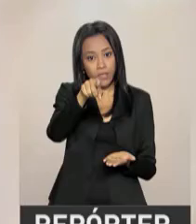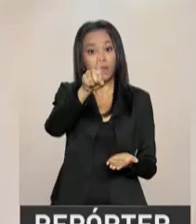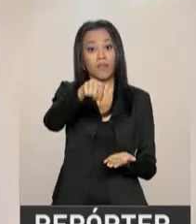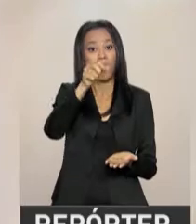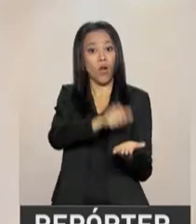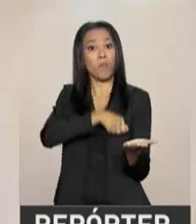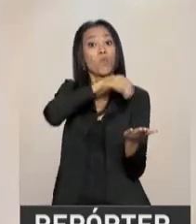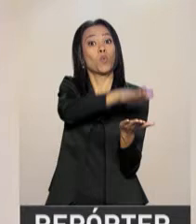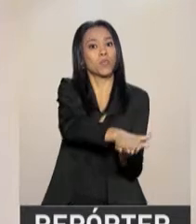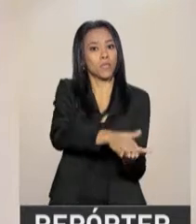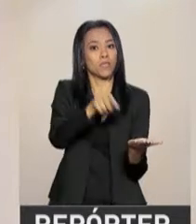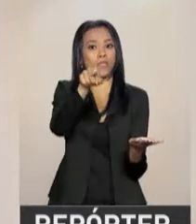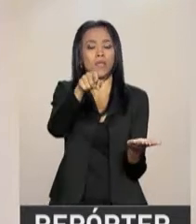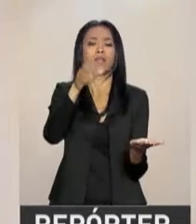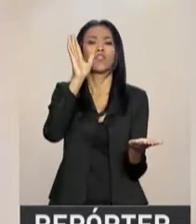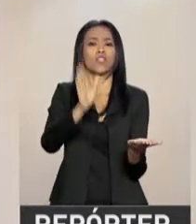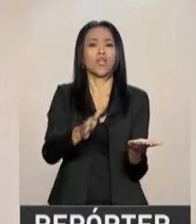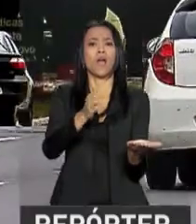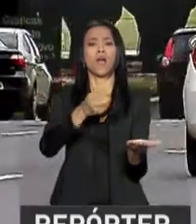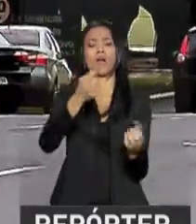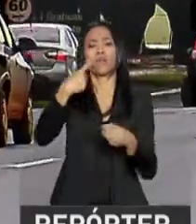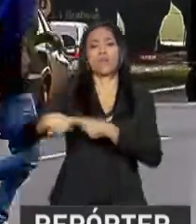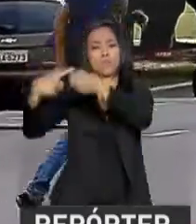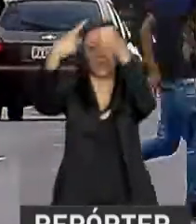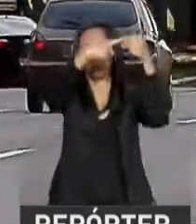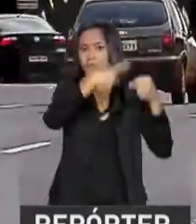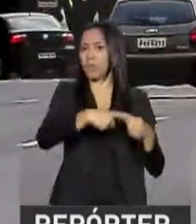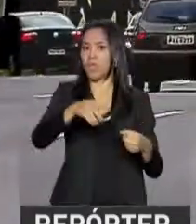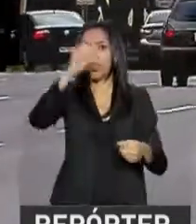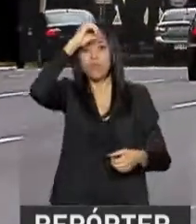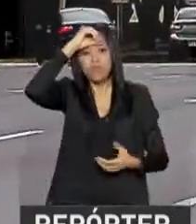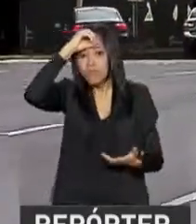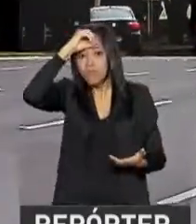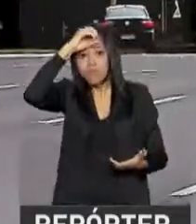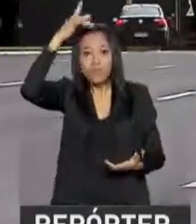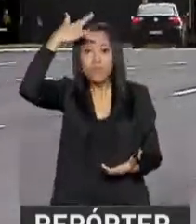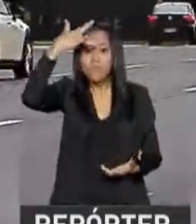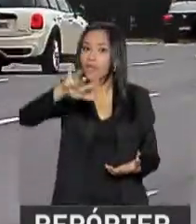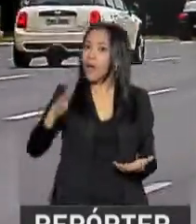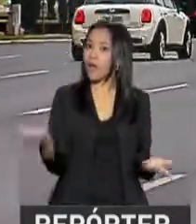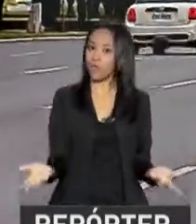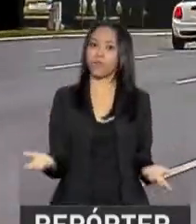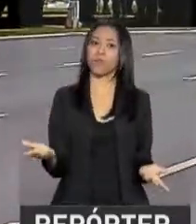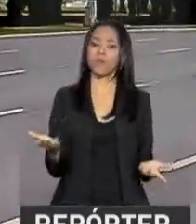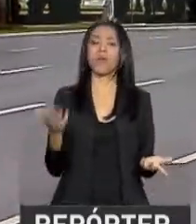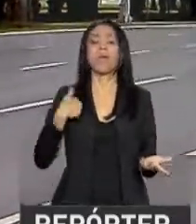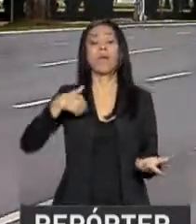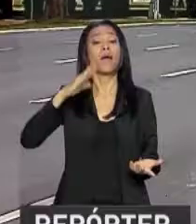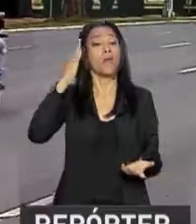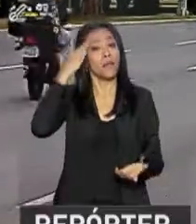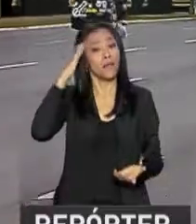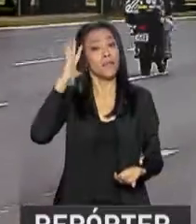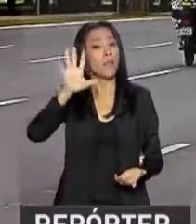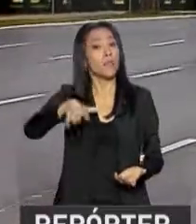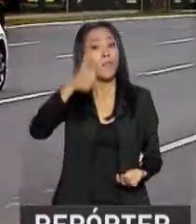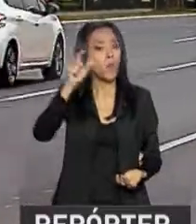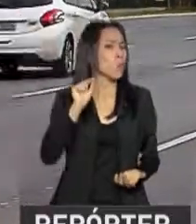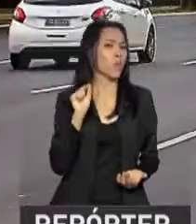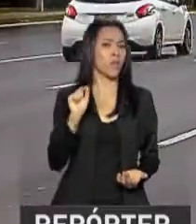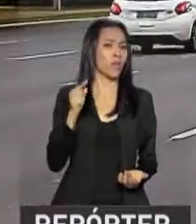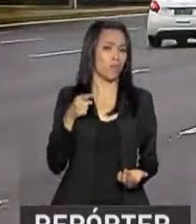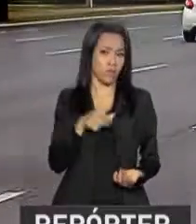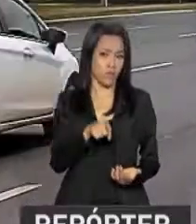estão disponíveis aos municípios e muitos não sabem da sua existência para entender melhor o que renna enf